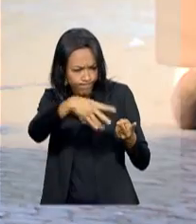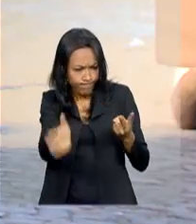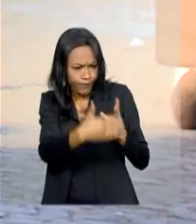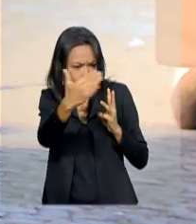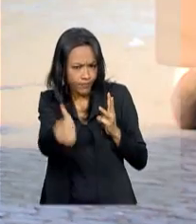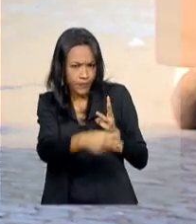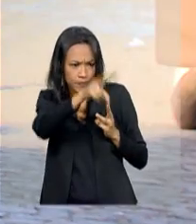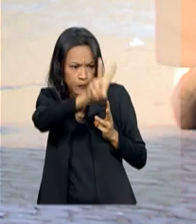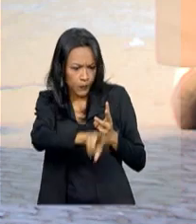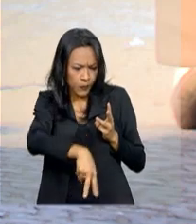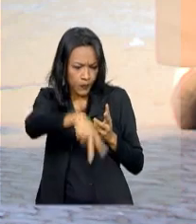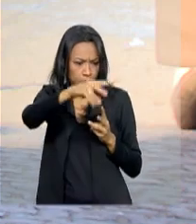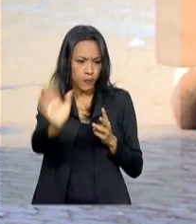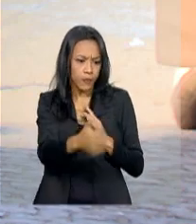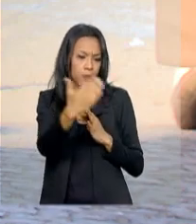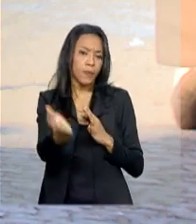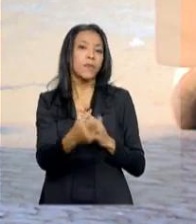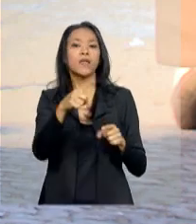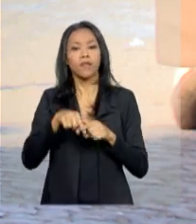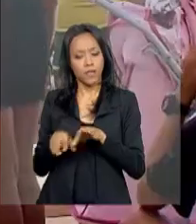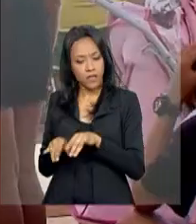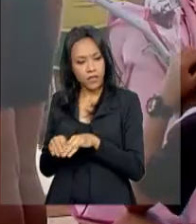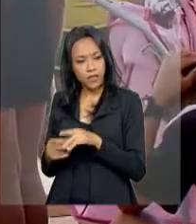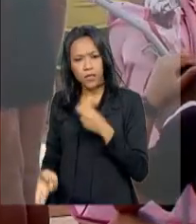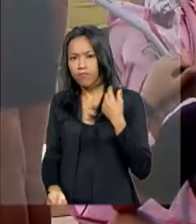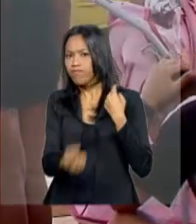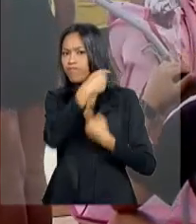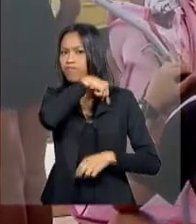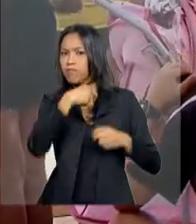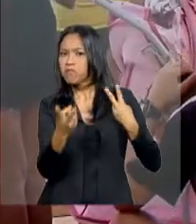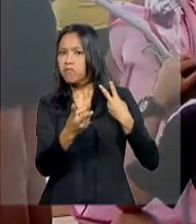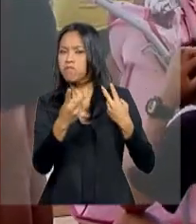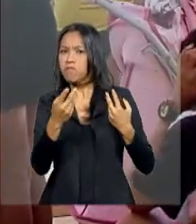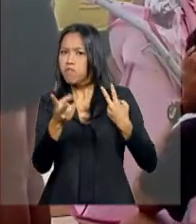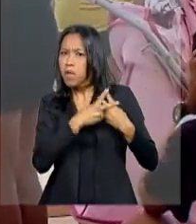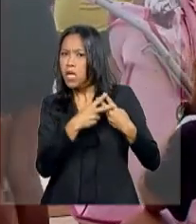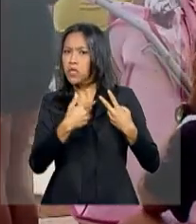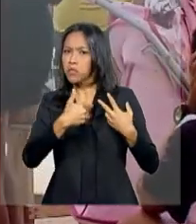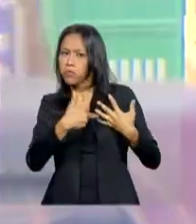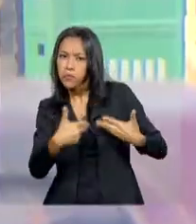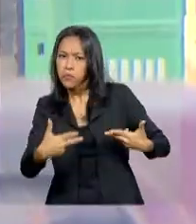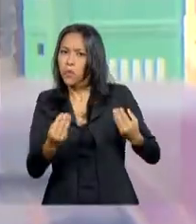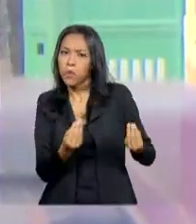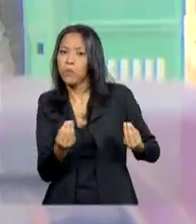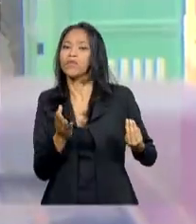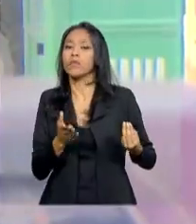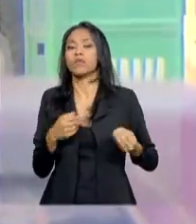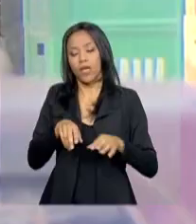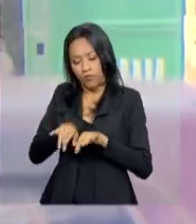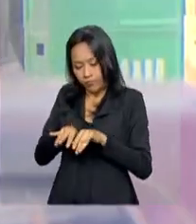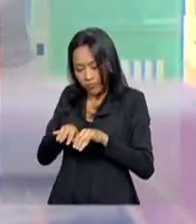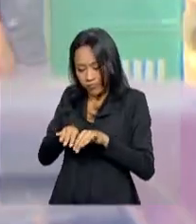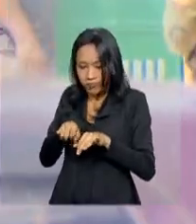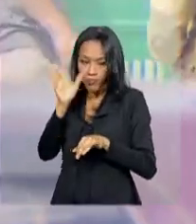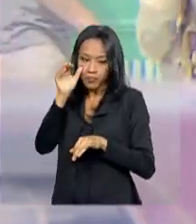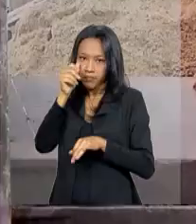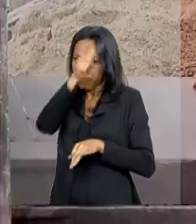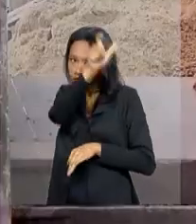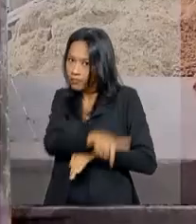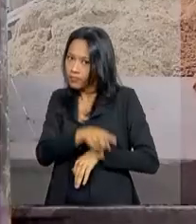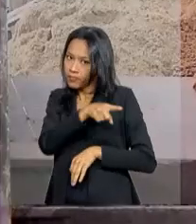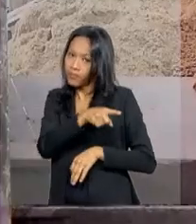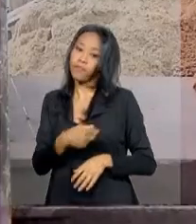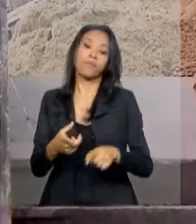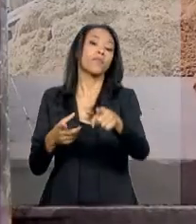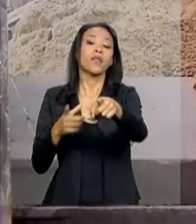feita a checagem dos antecedentes criminais. Uma das preocupações da intervenção é que as operações tenham o menor